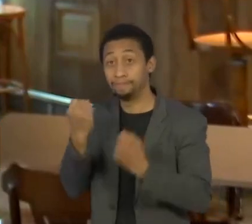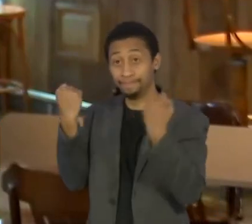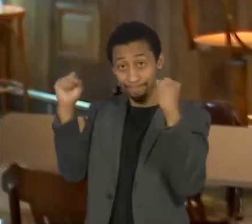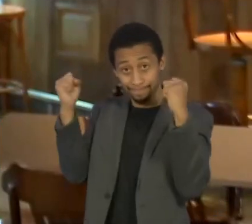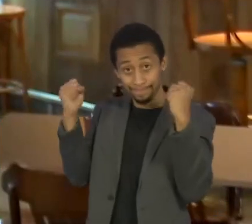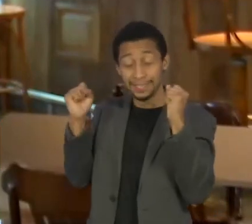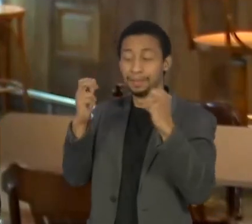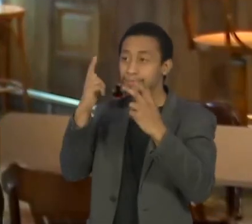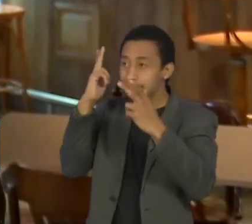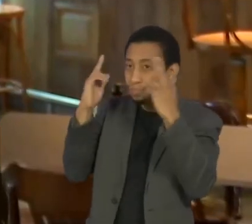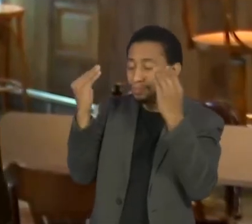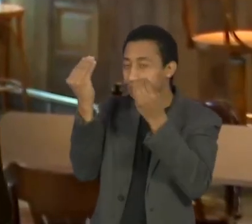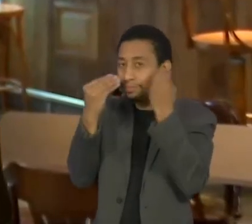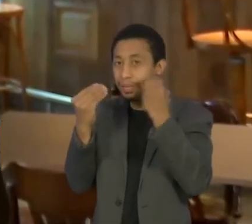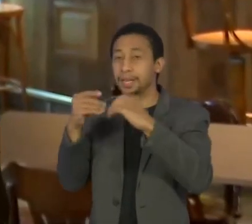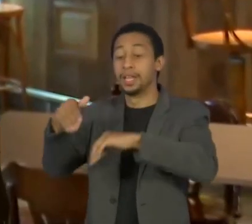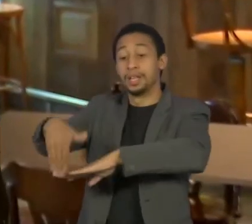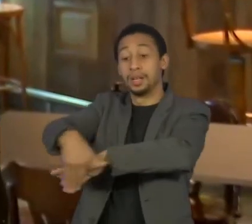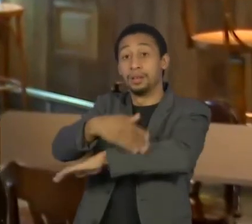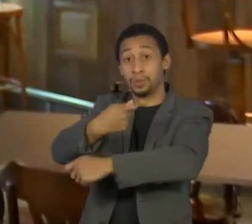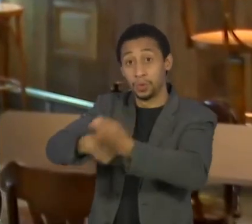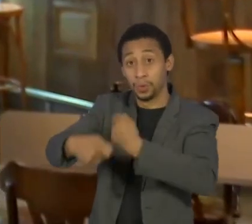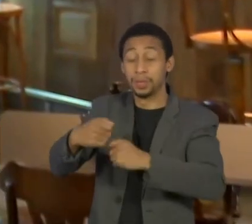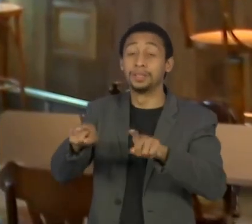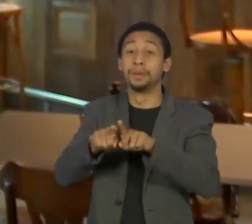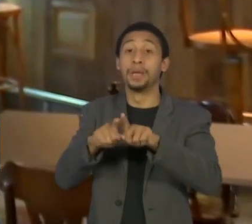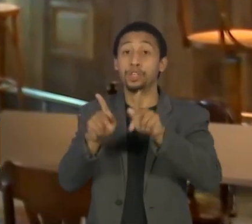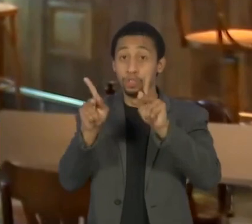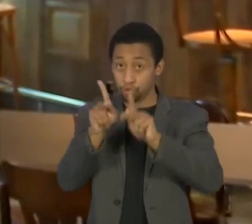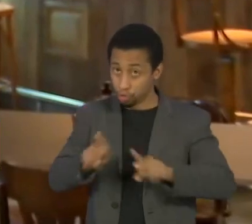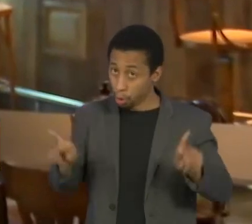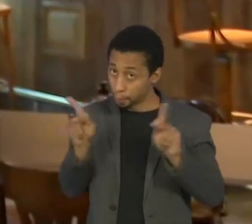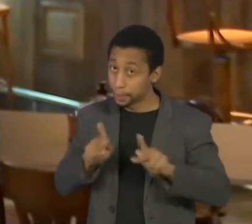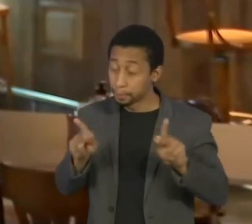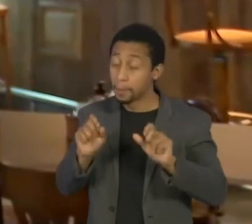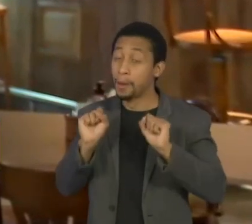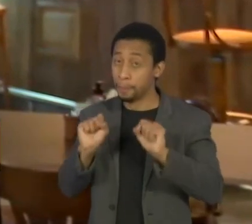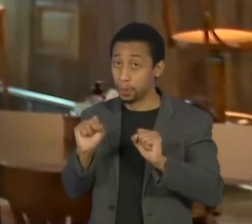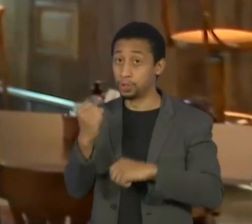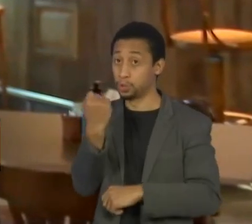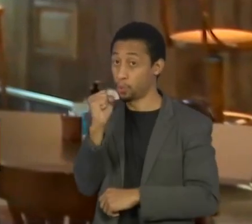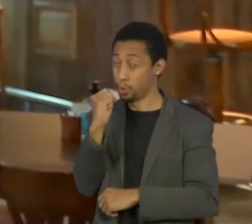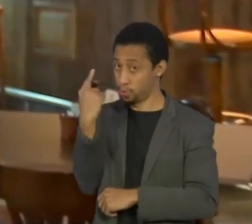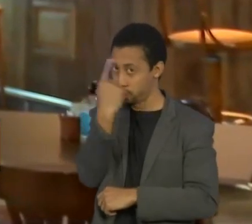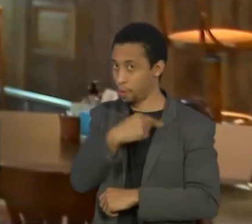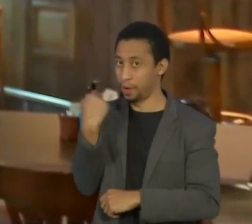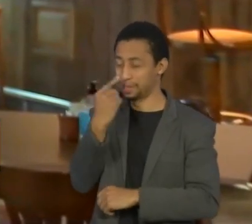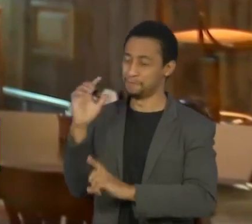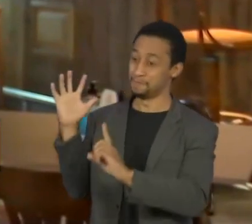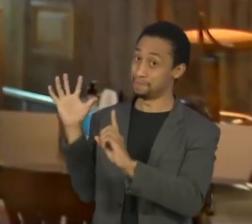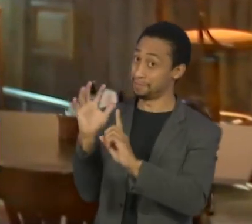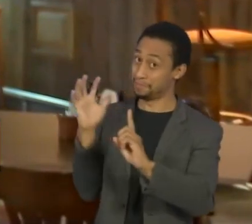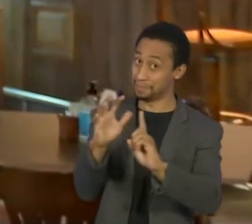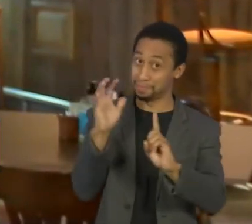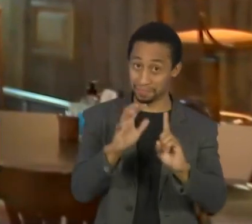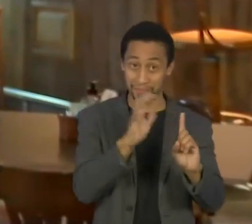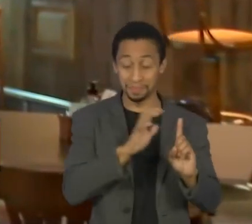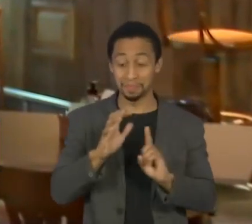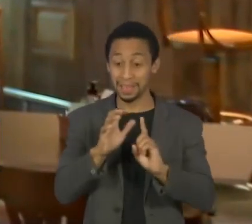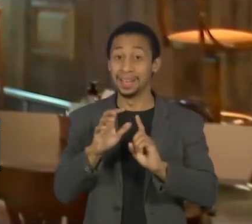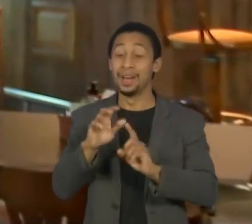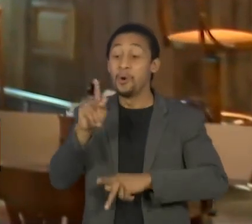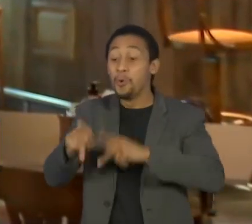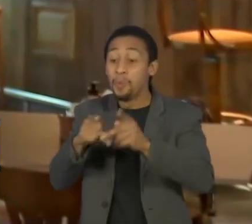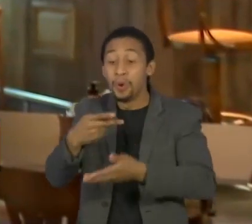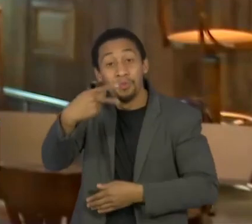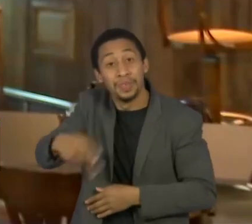beleza, lojas de rua e também para shoppings. E deve impactar a vida de mais de 80% dos paulistas que vivem em cidades